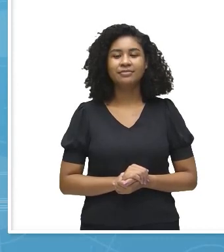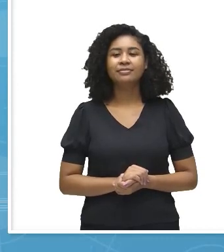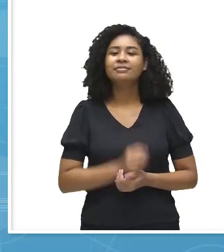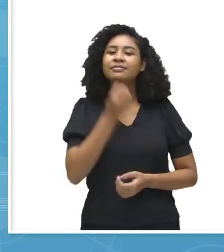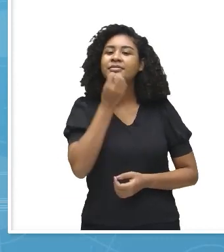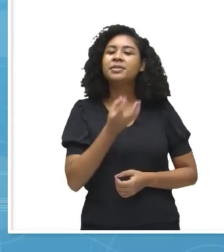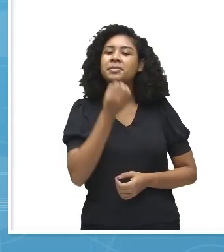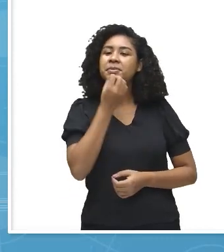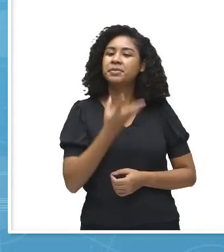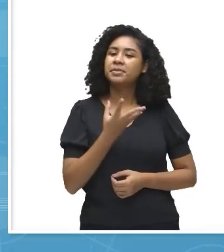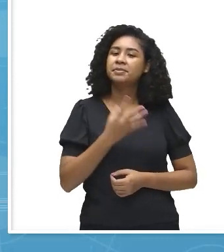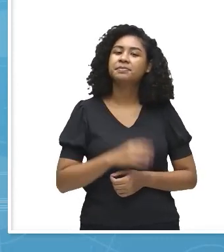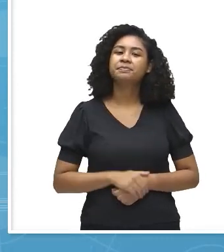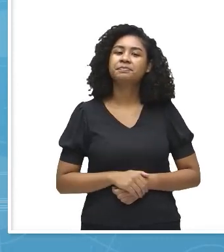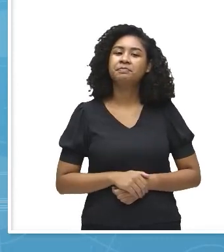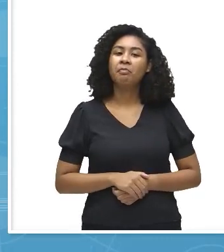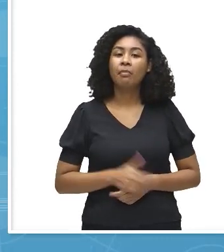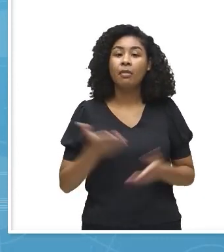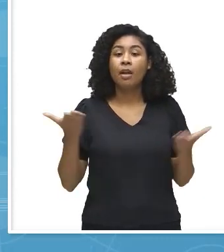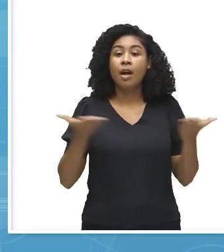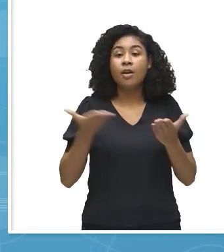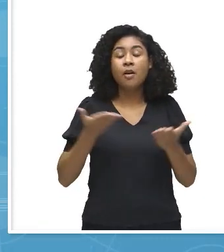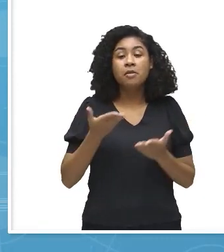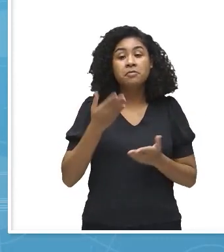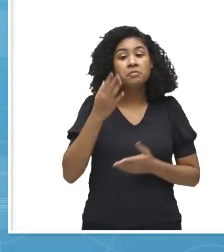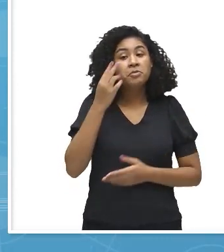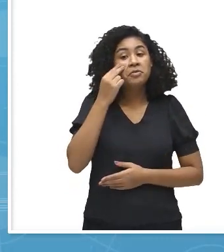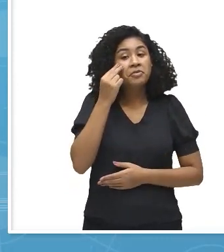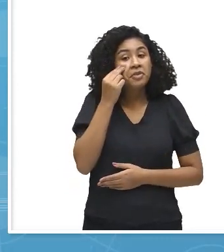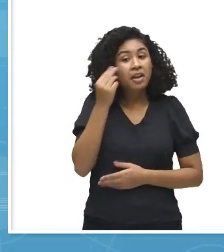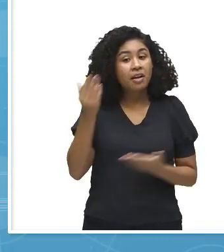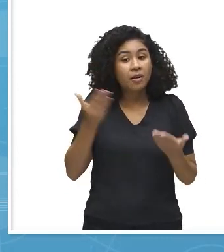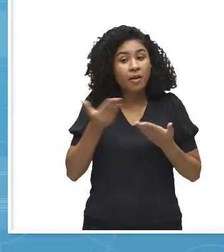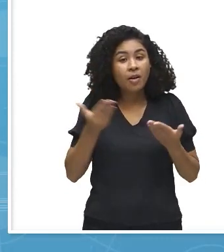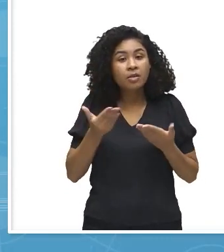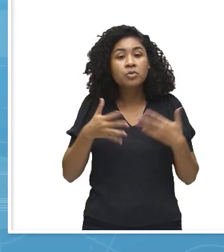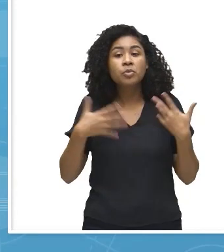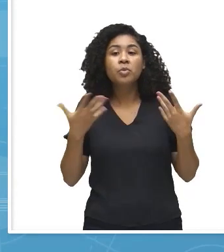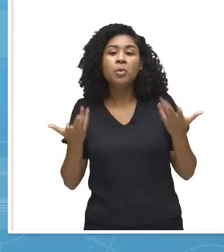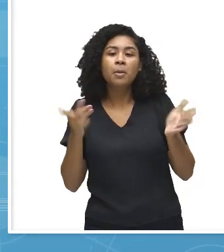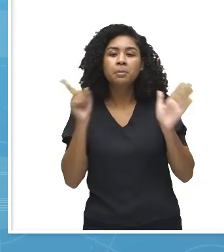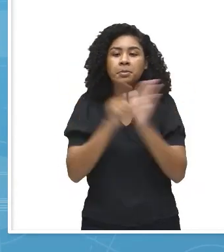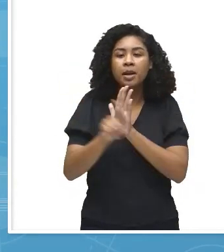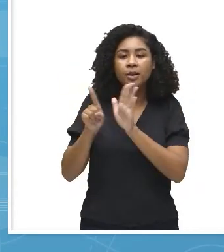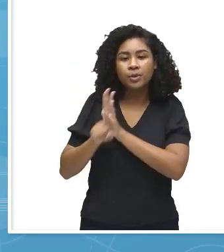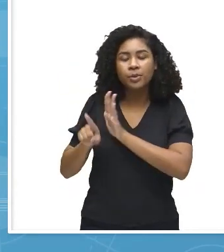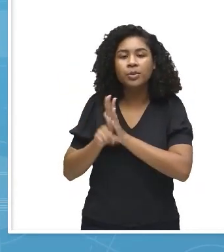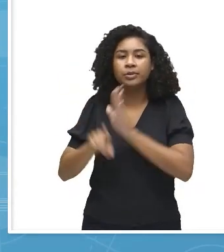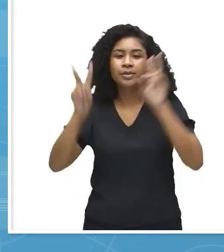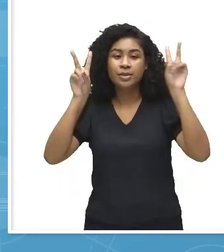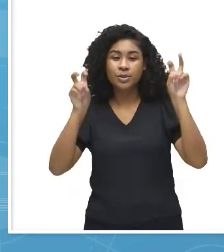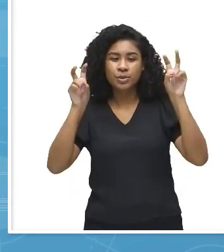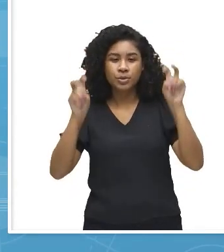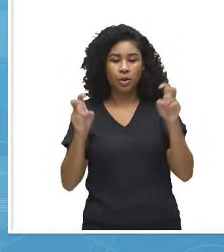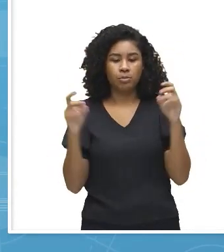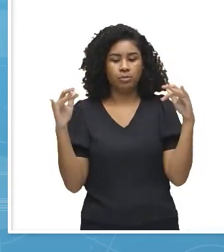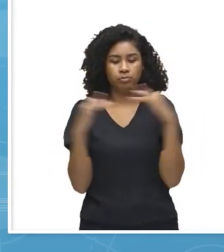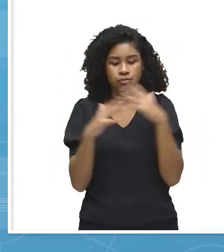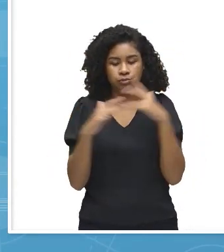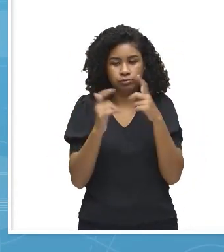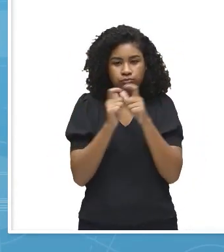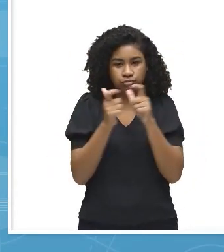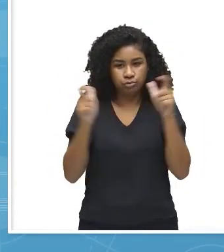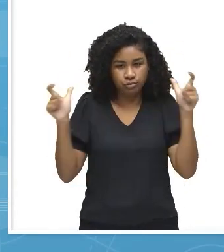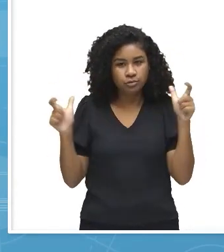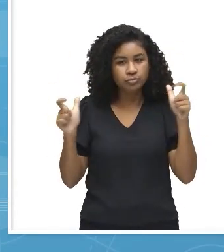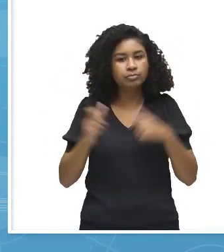Muito bem, então vamos ver aí quais são as questões, né, para a gente praticar aí um pouquinho mais sobre urbanização, onde nós falamos